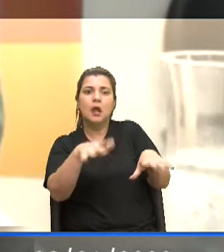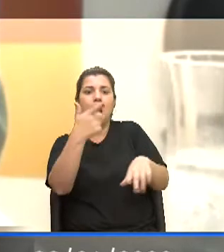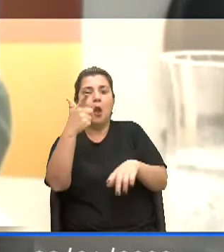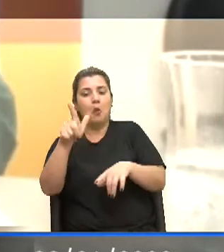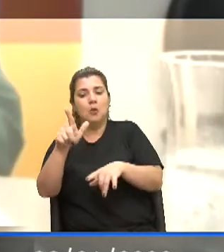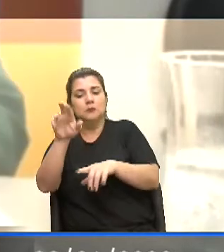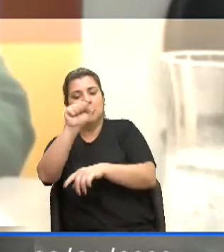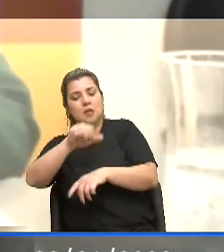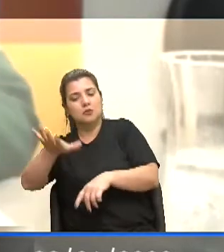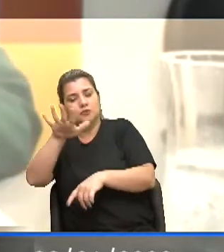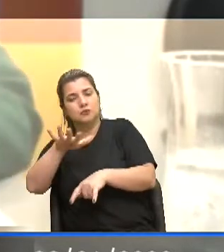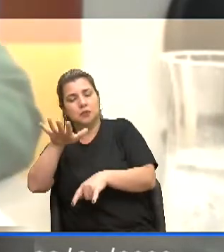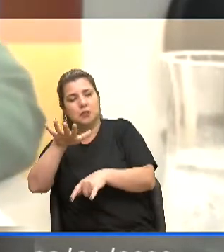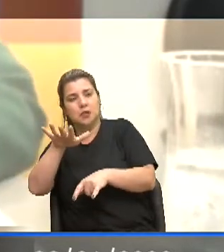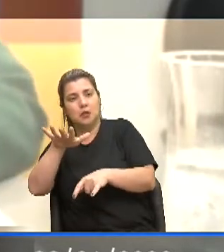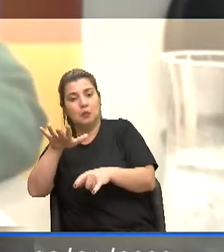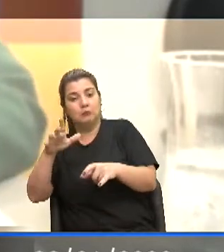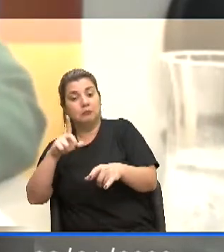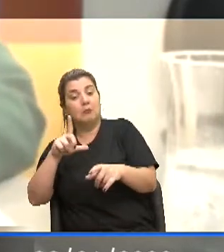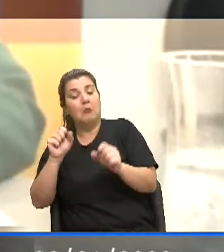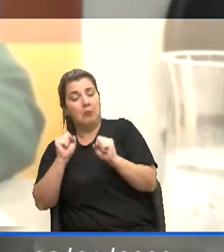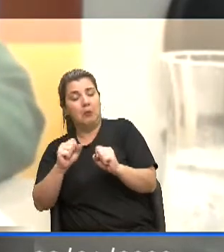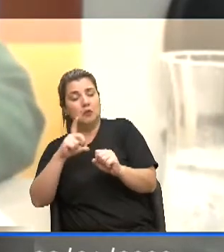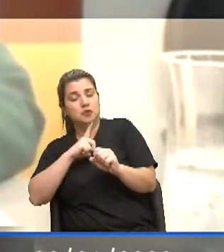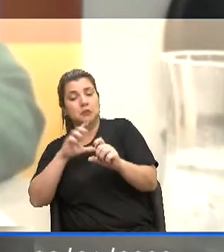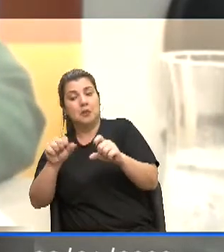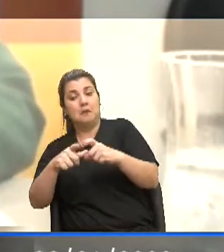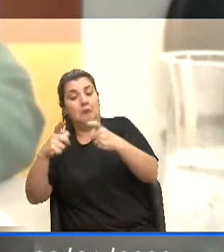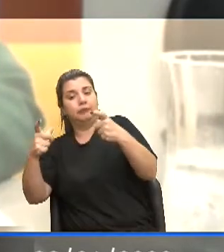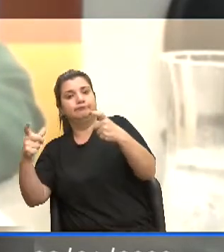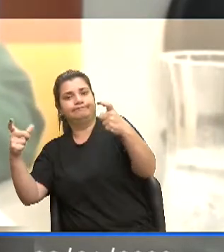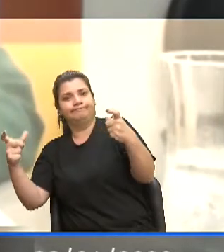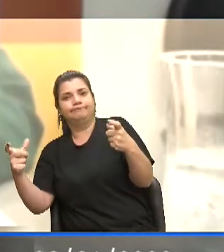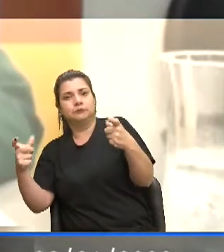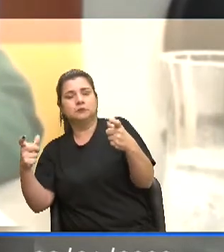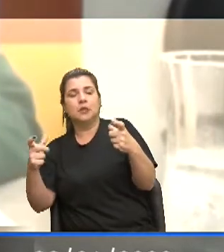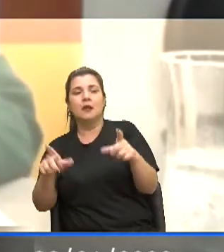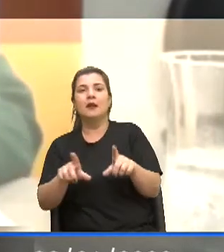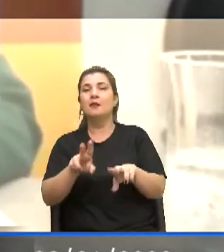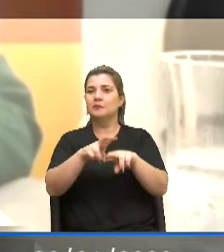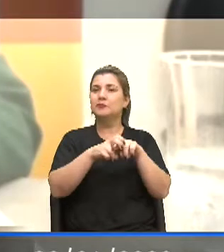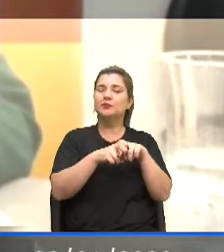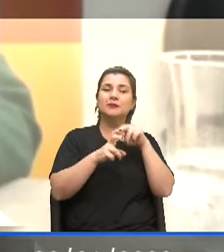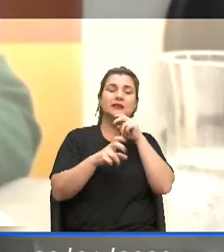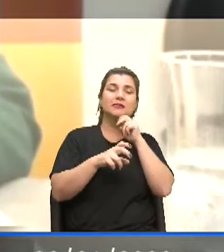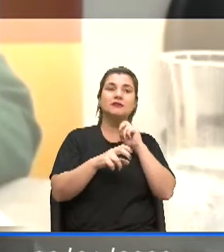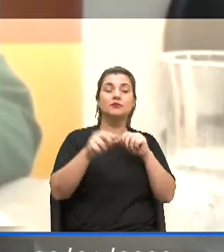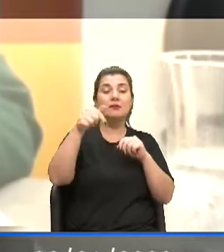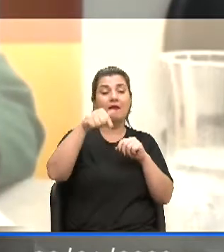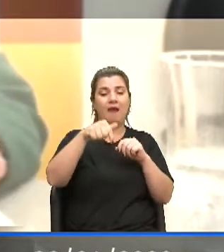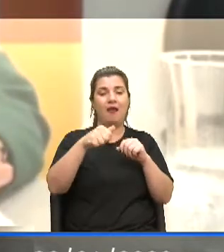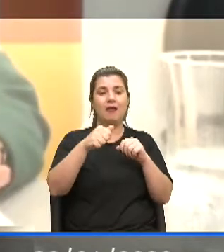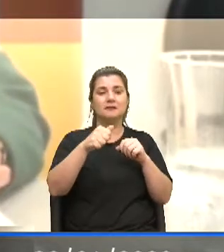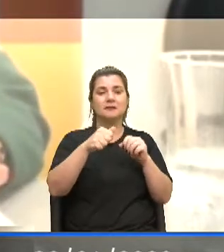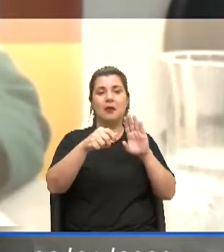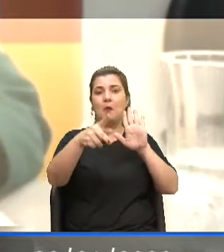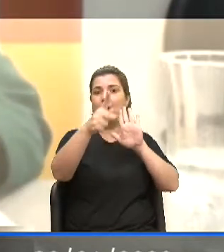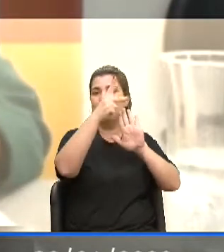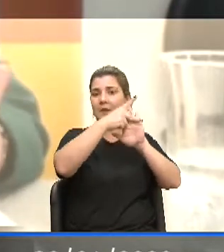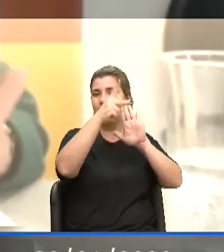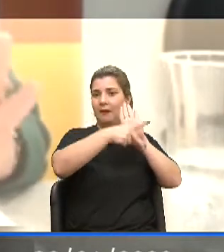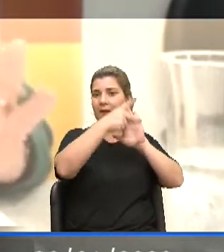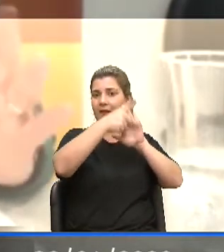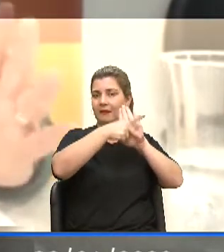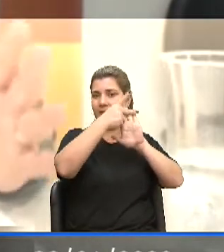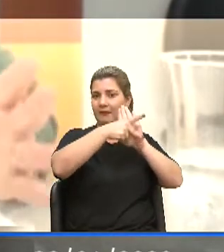sucessivamente. E claro que com isso, tá, essa é uma portaria que tem